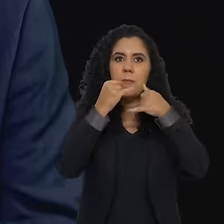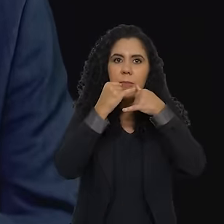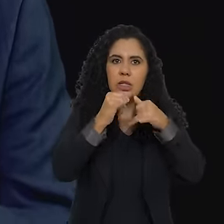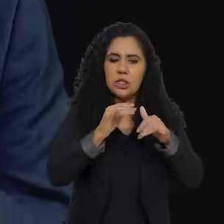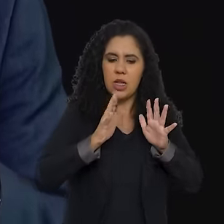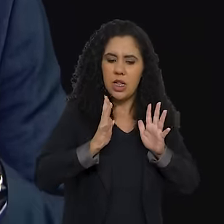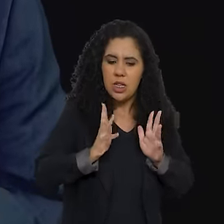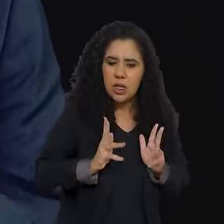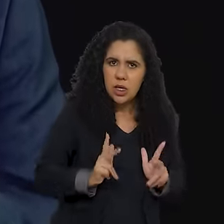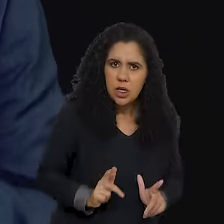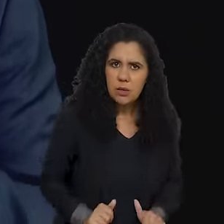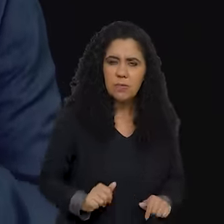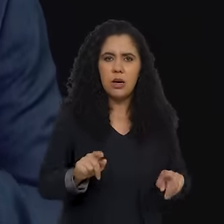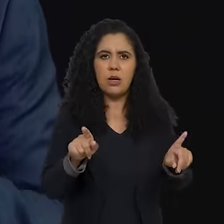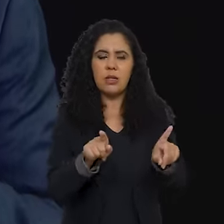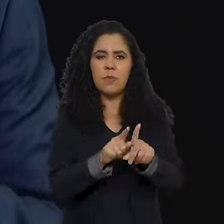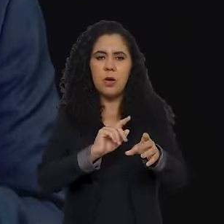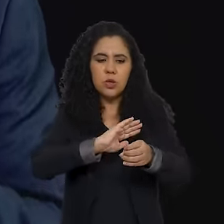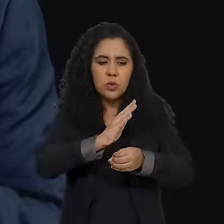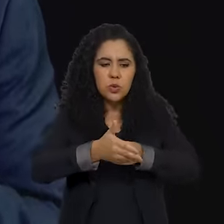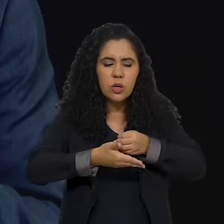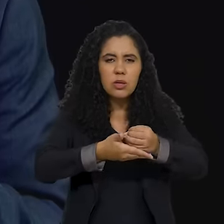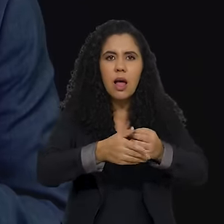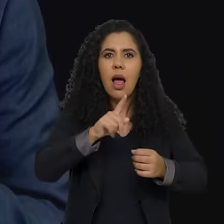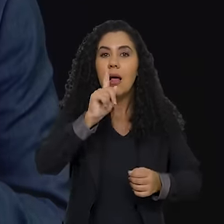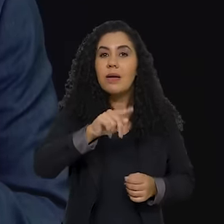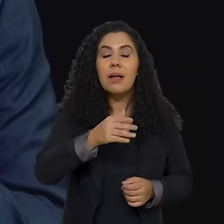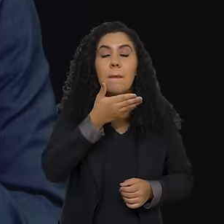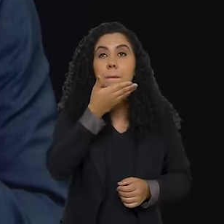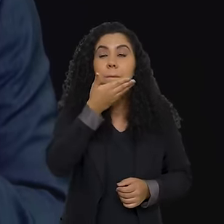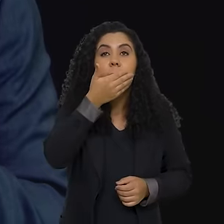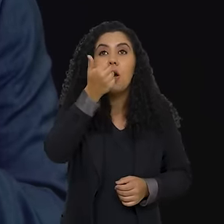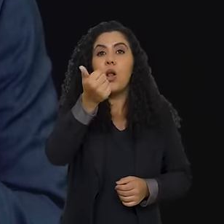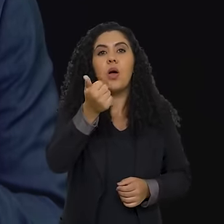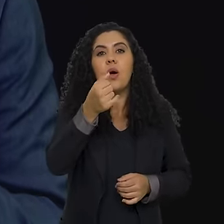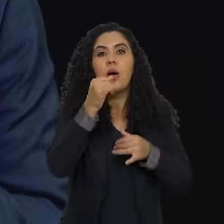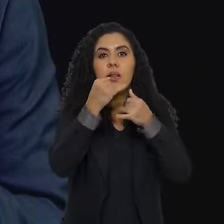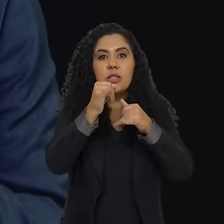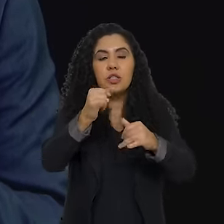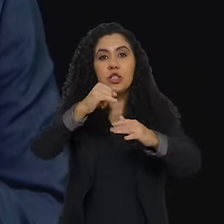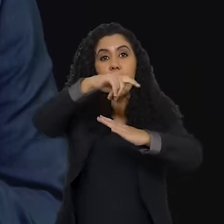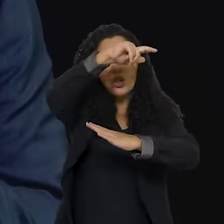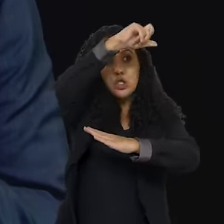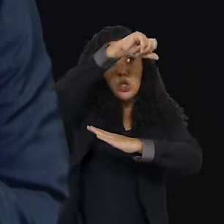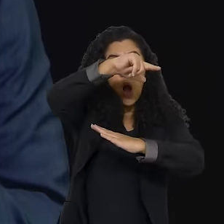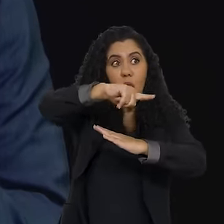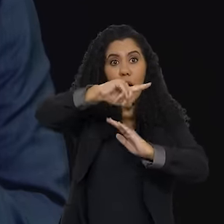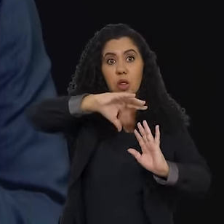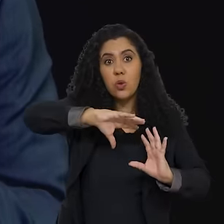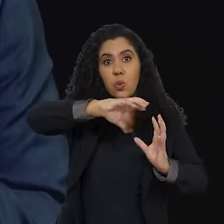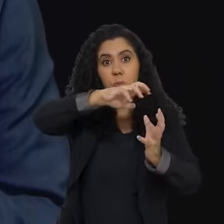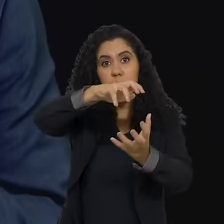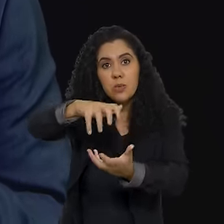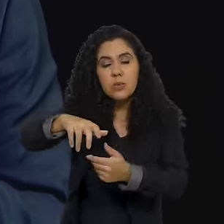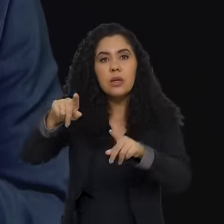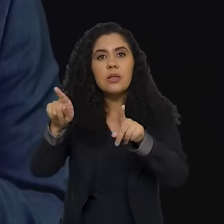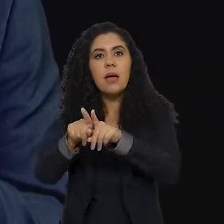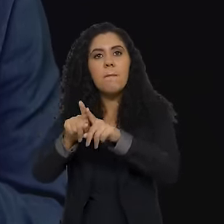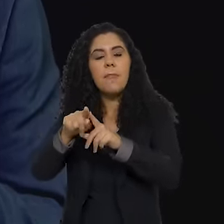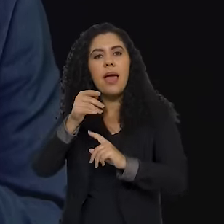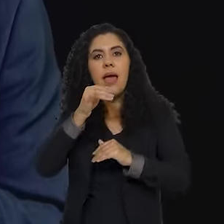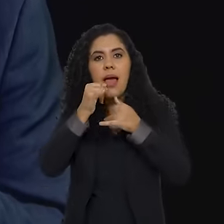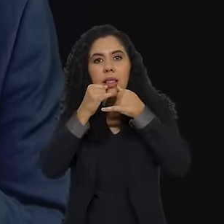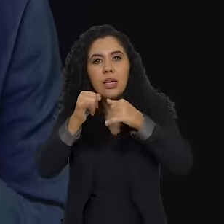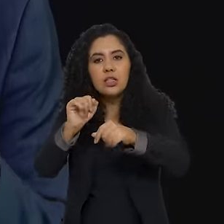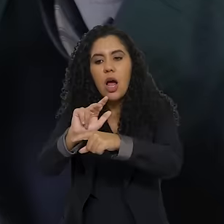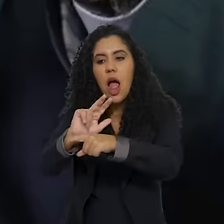limpa, por ter energia, uma das melhores energias solar do mundo,